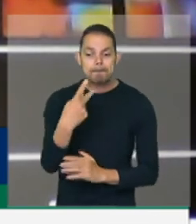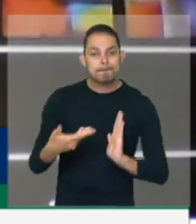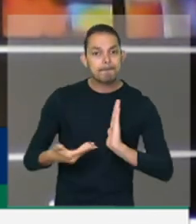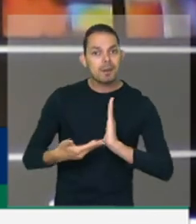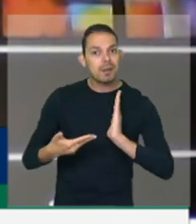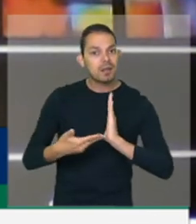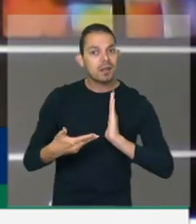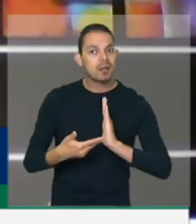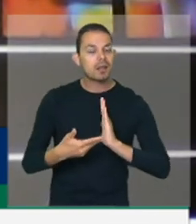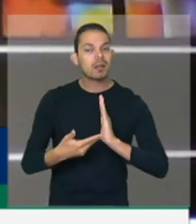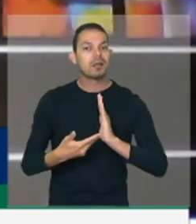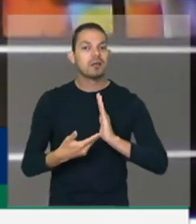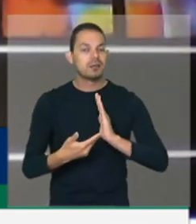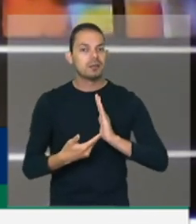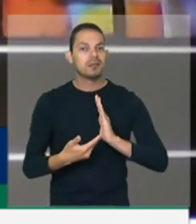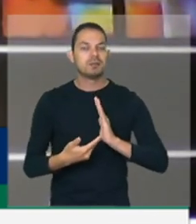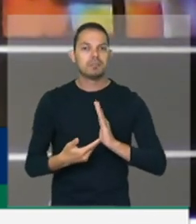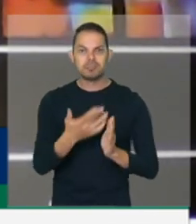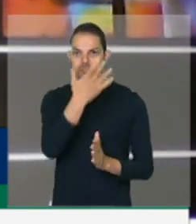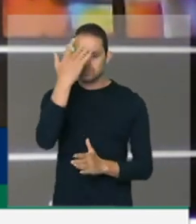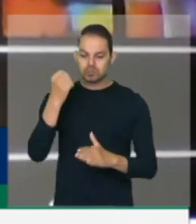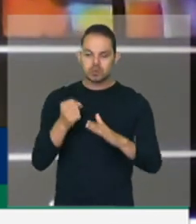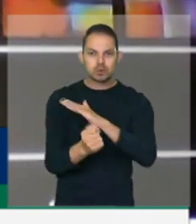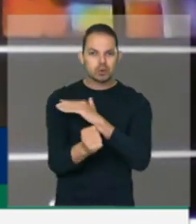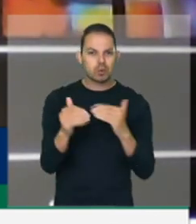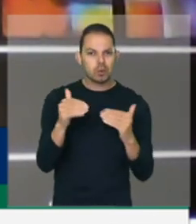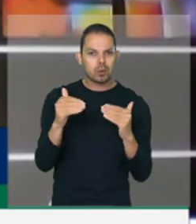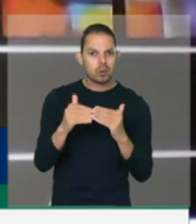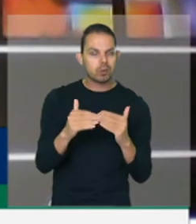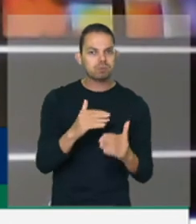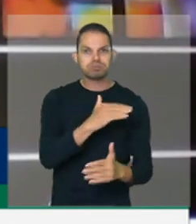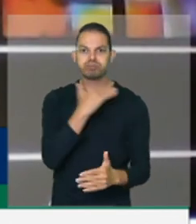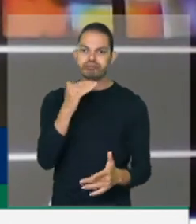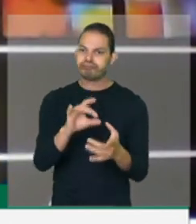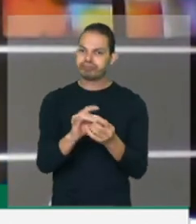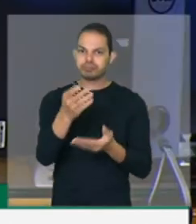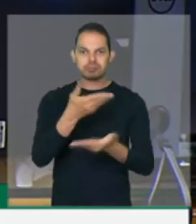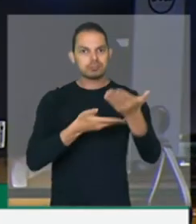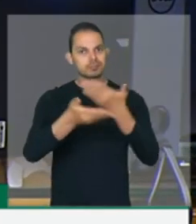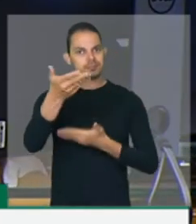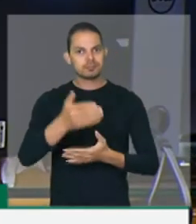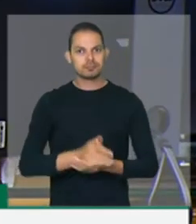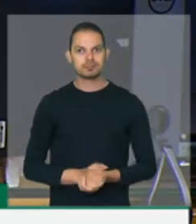combalida por abrigar pessoas que comungam com a morte da democracia.